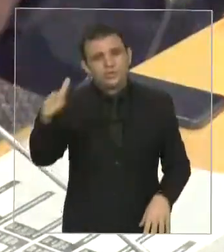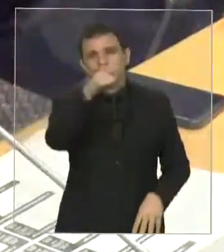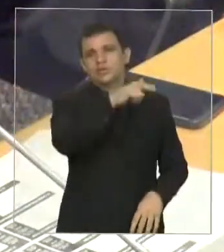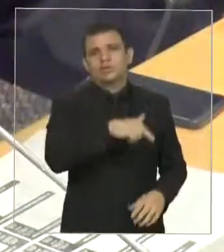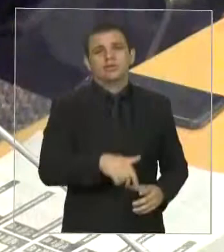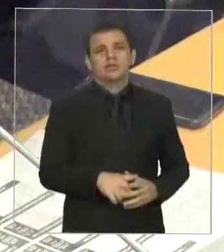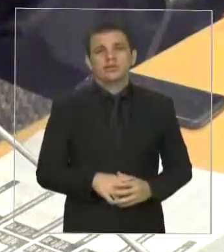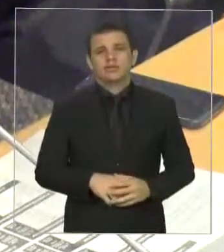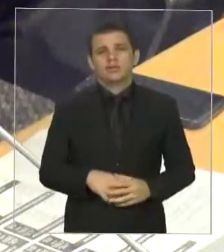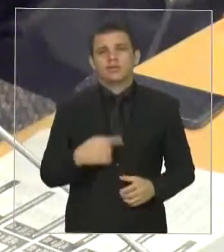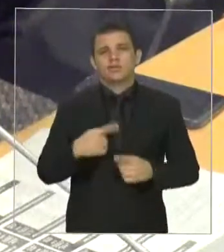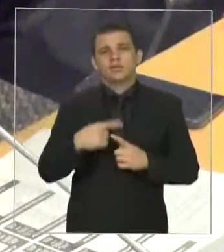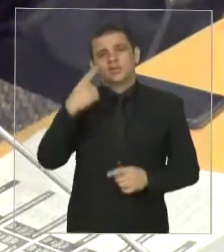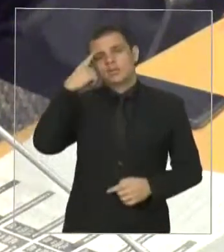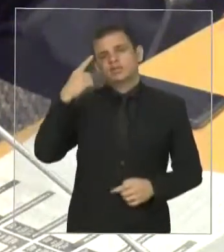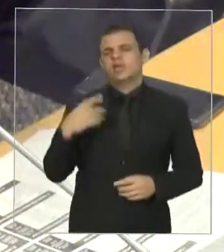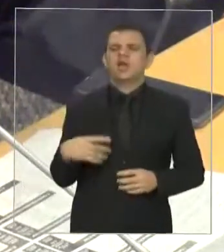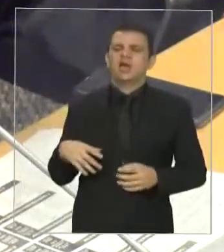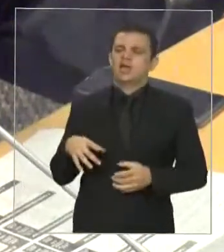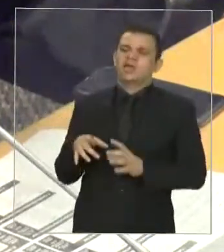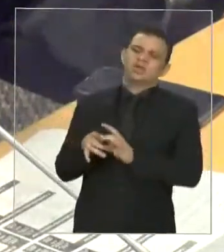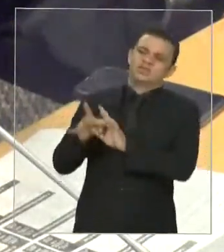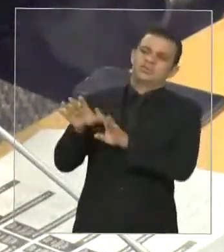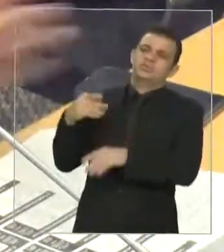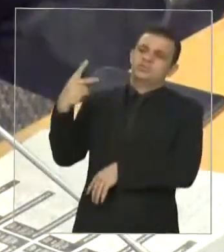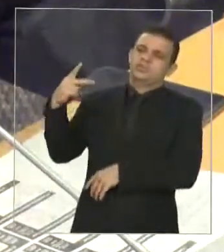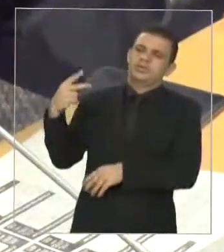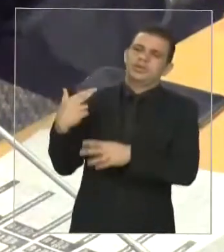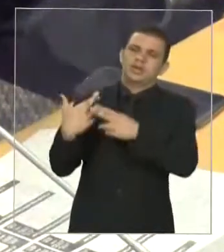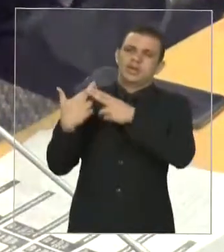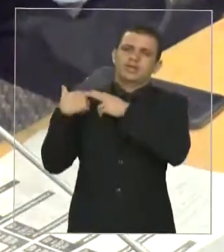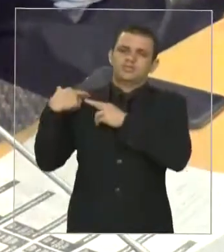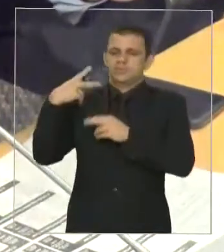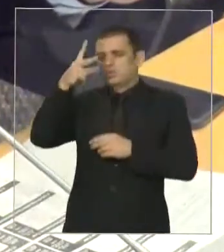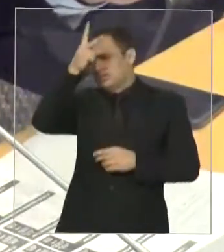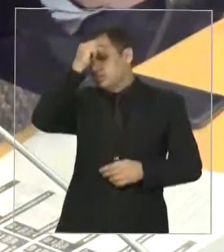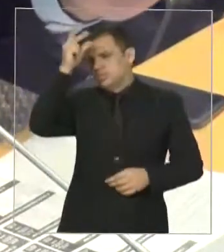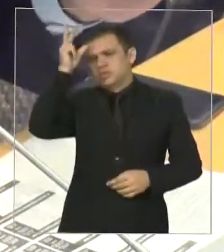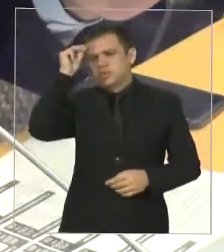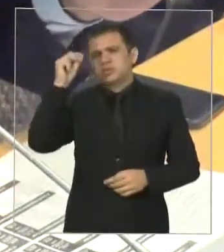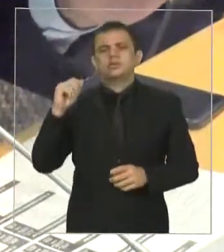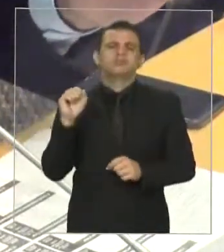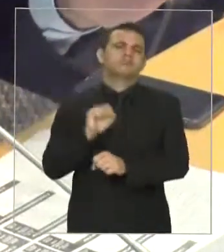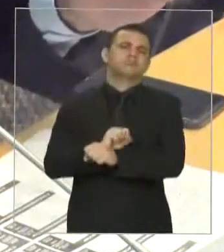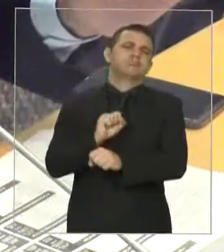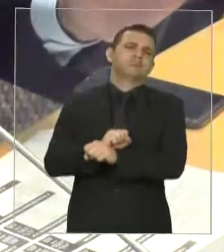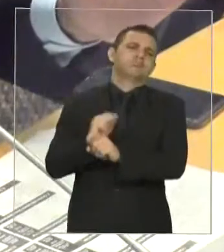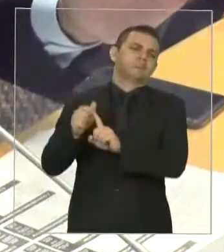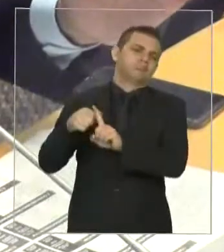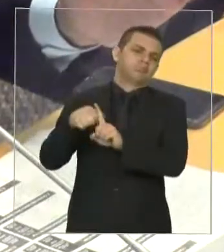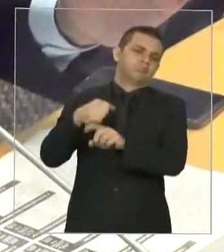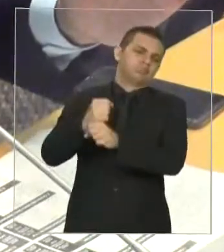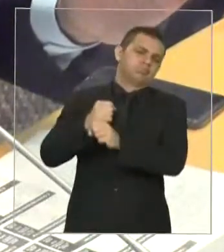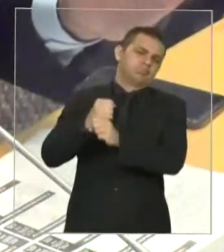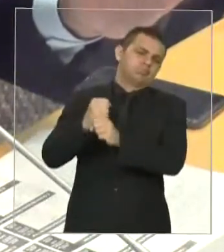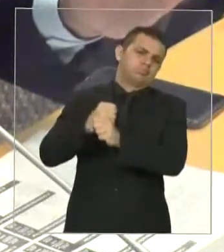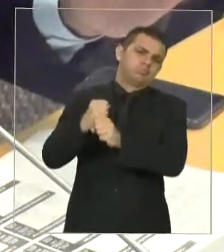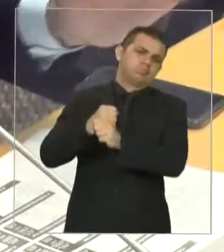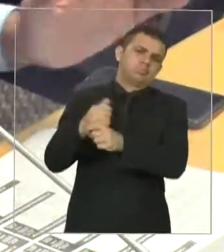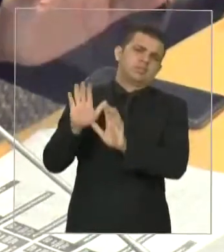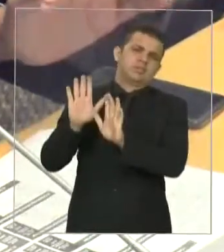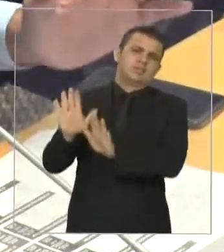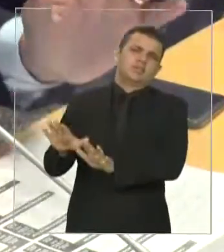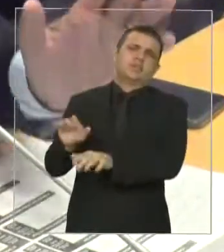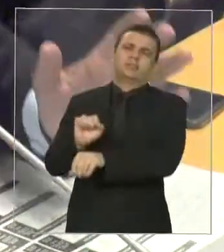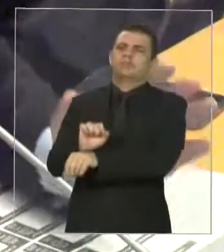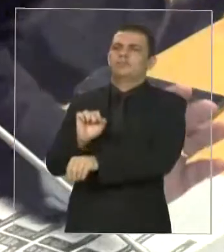deixa isso para a prefeitura tomar de conta. Deixa o pessoal esperar meses e anos na fila por uma cirurgia eletiva.